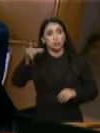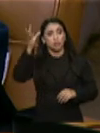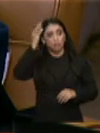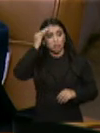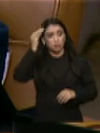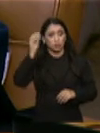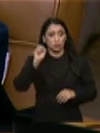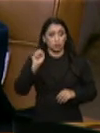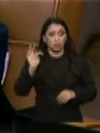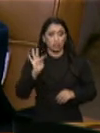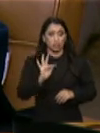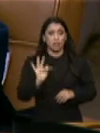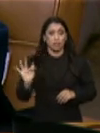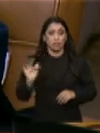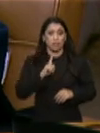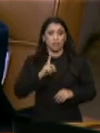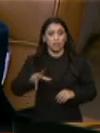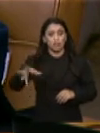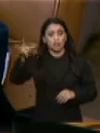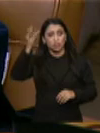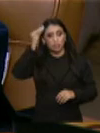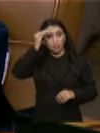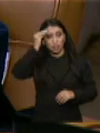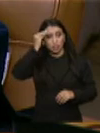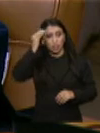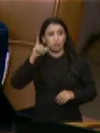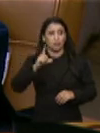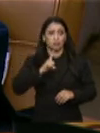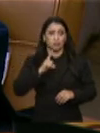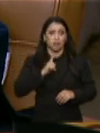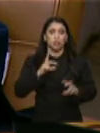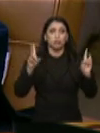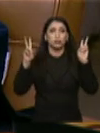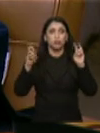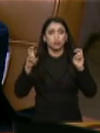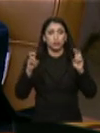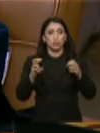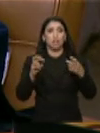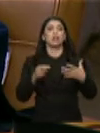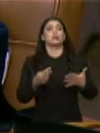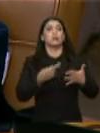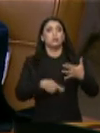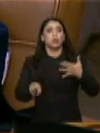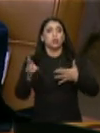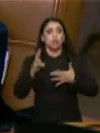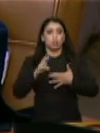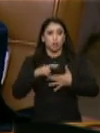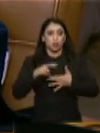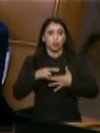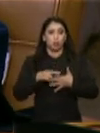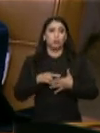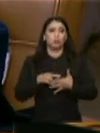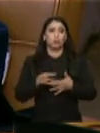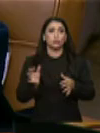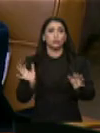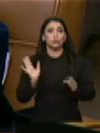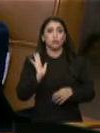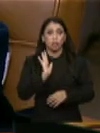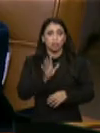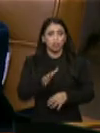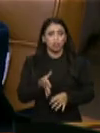em relação a entendimento sedimentado acerca da coisa julgada. Mesmo no julgamento da